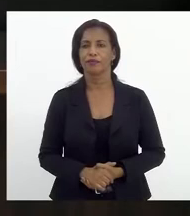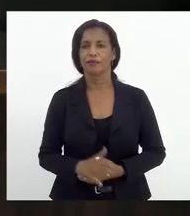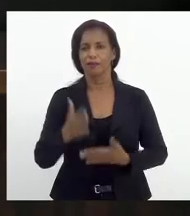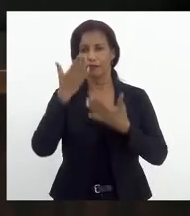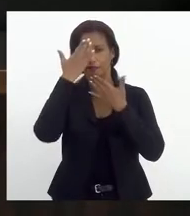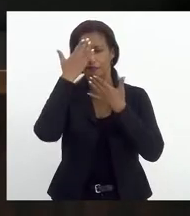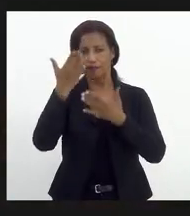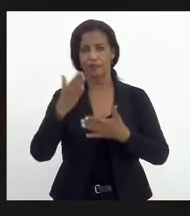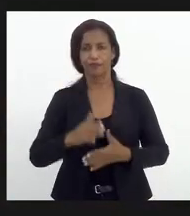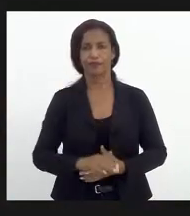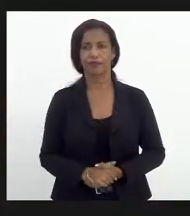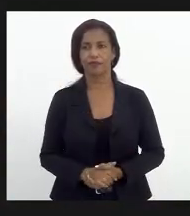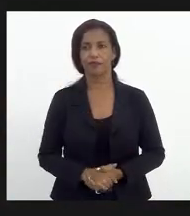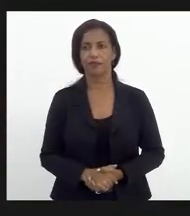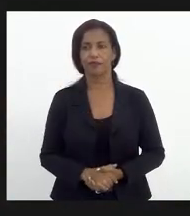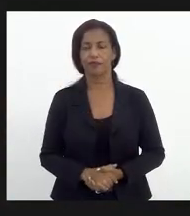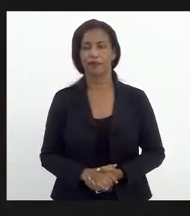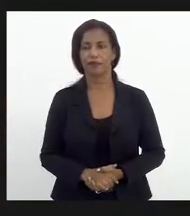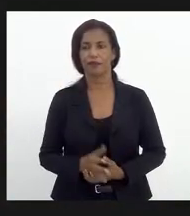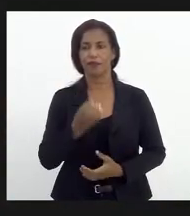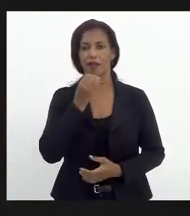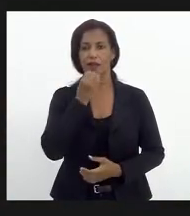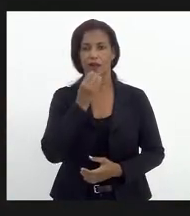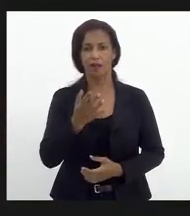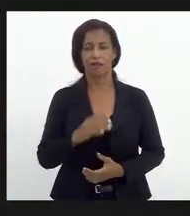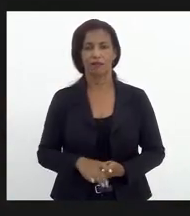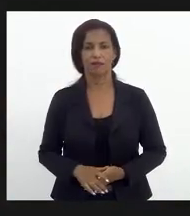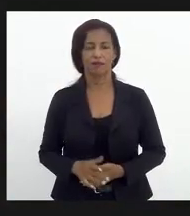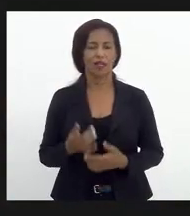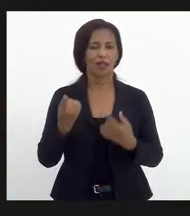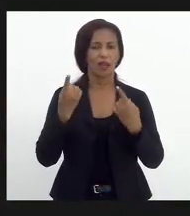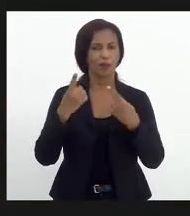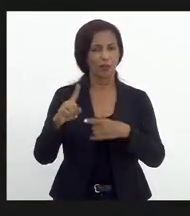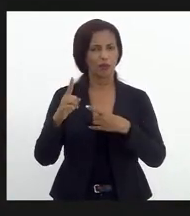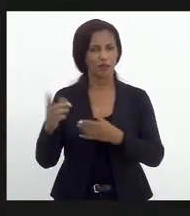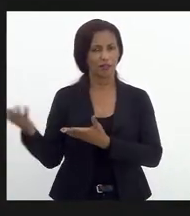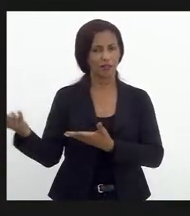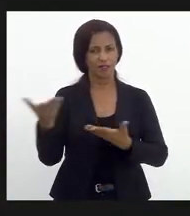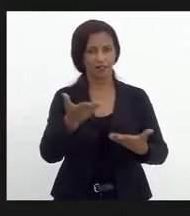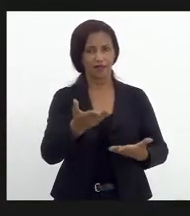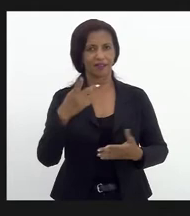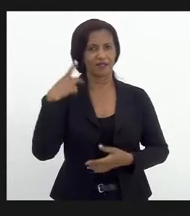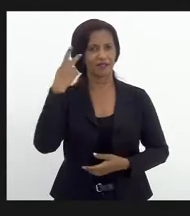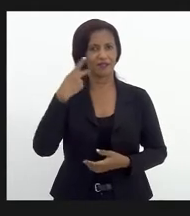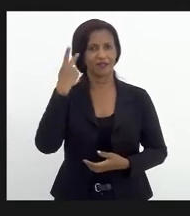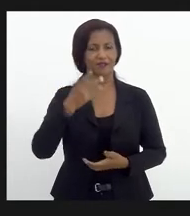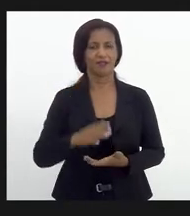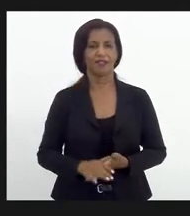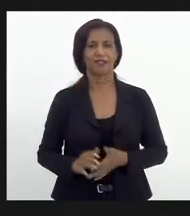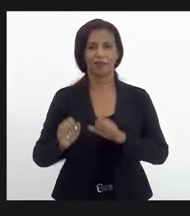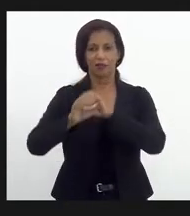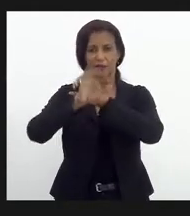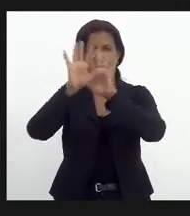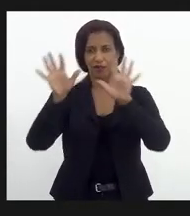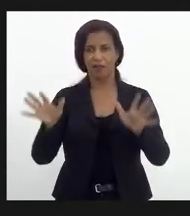Obrigado, presidente Jair Bittencourt. Bom, a provocação que eu queria trazer ao parlamento ficou